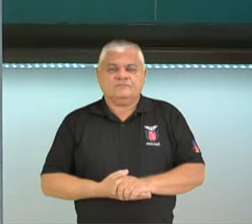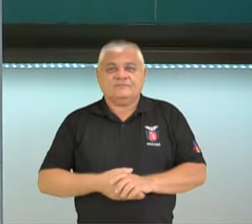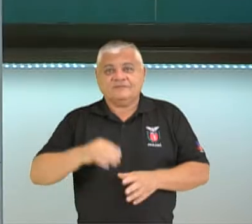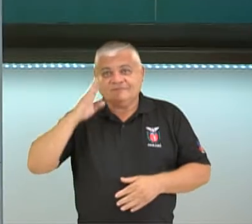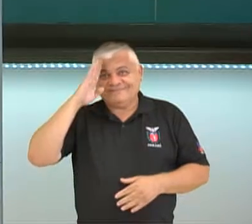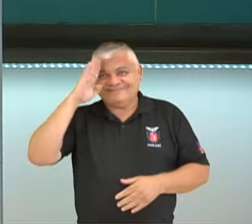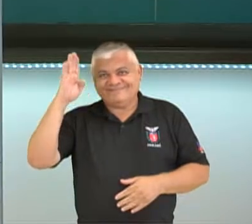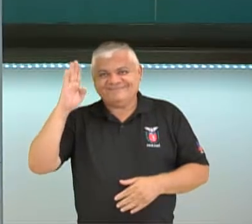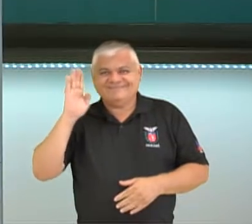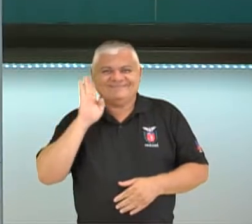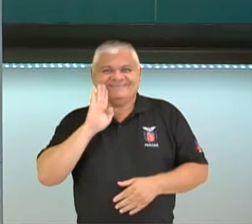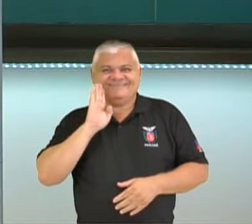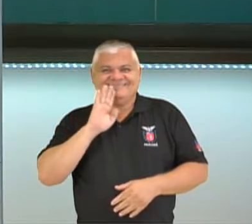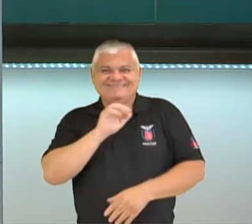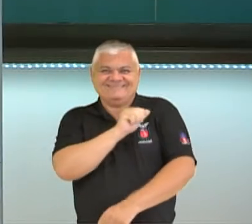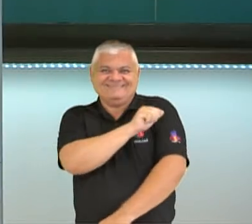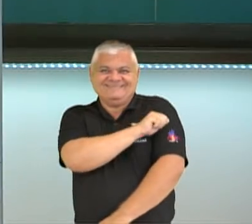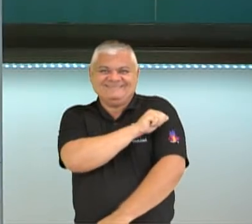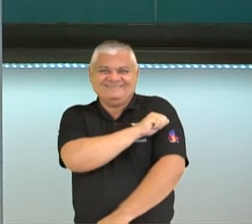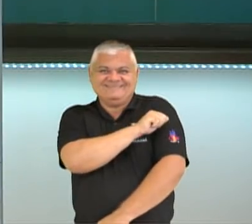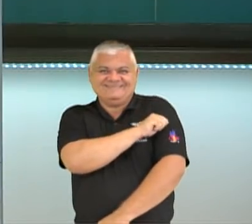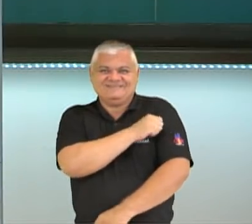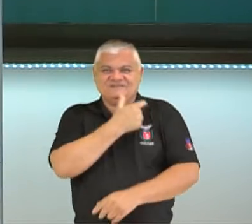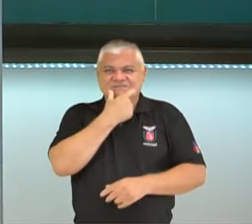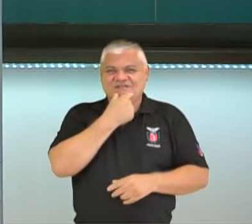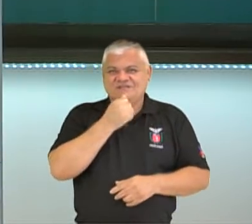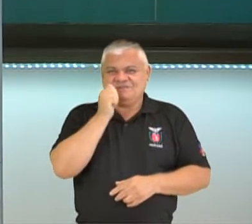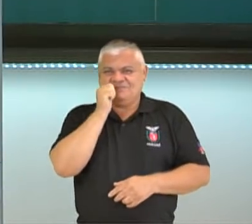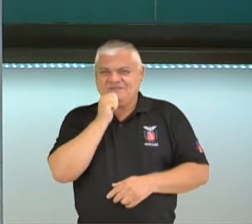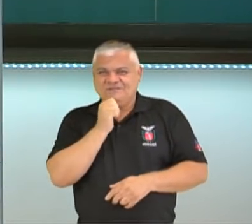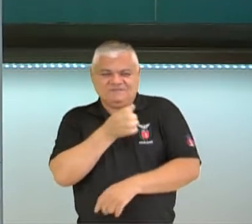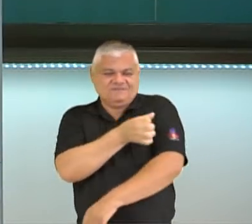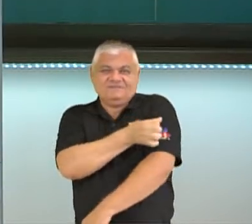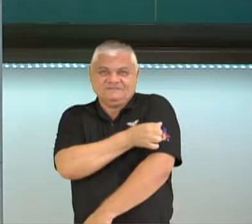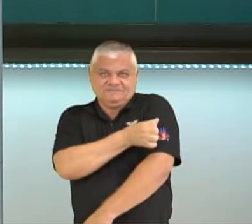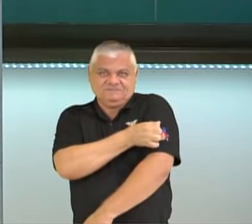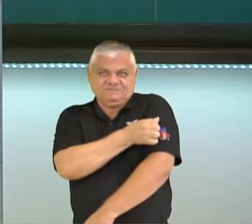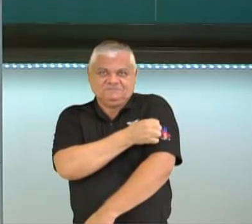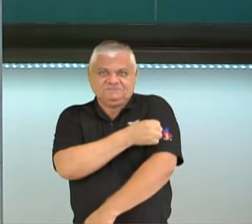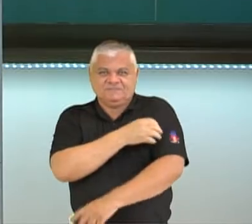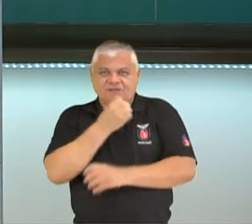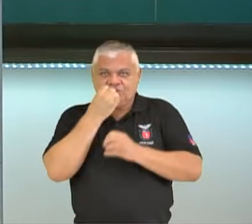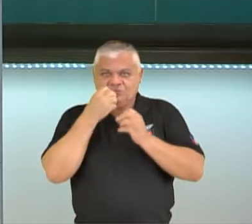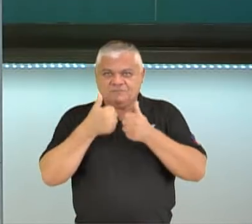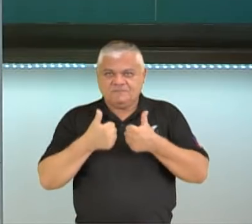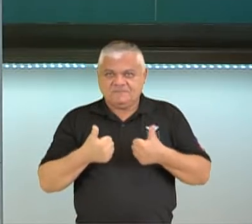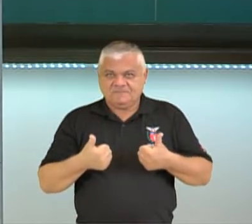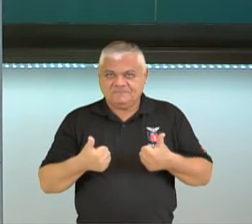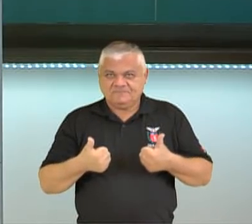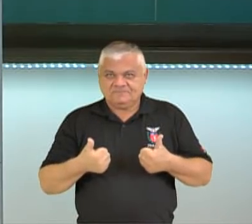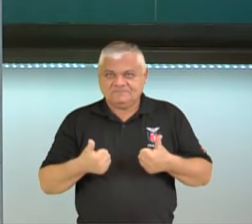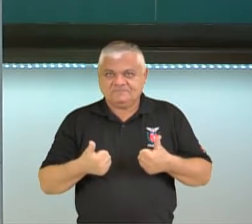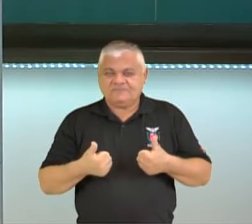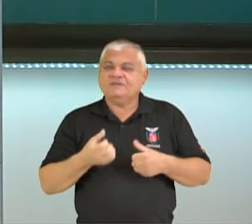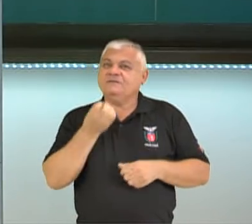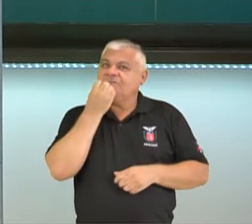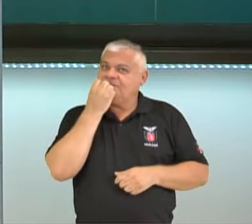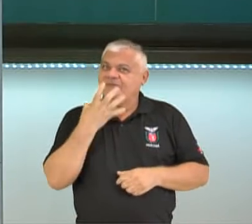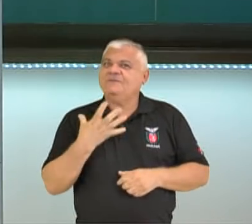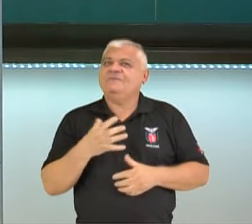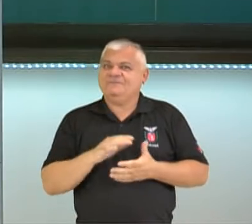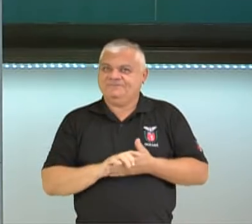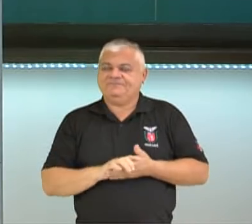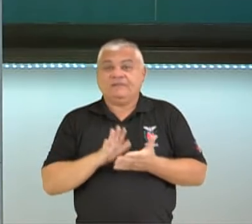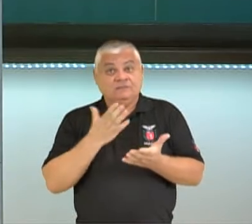Olá meus queridos alunos minhas queridas alunas do 6º ano tudo bem com vocês que bom